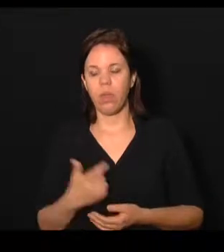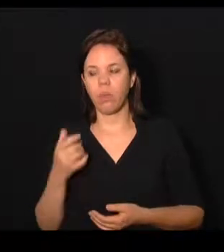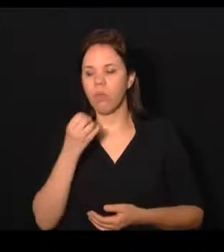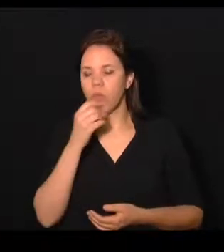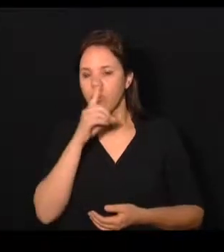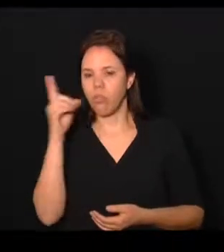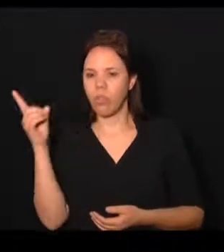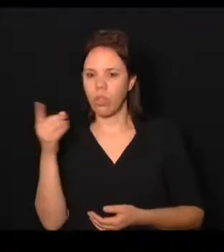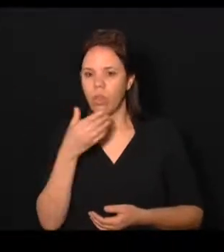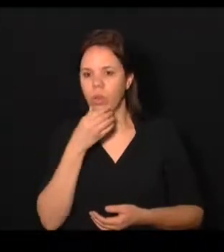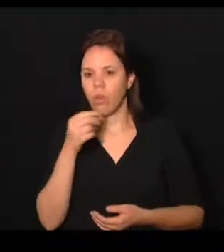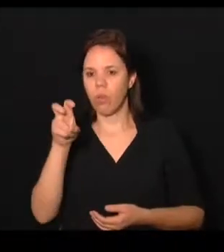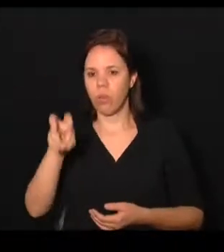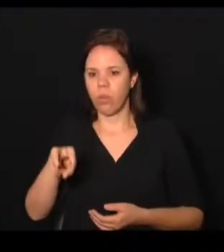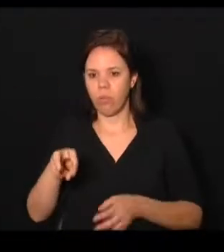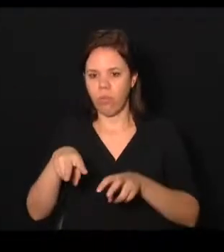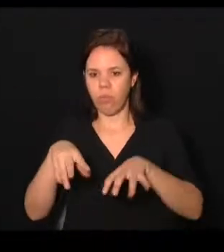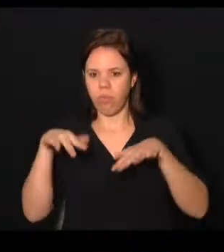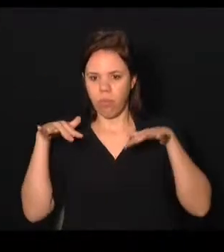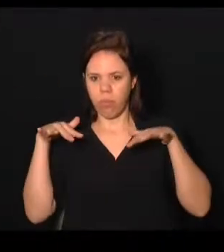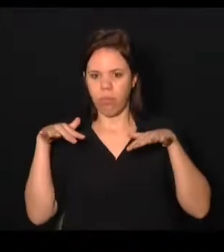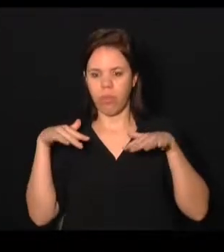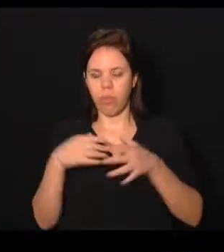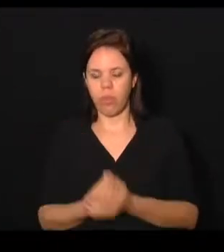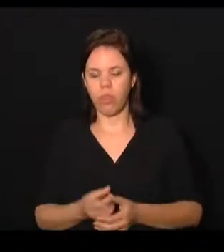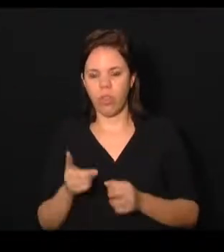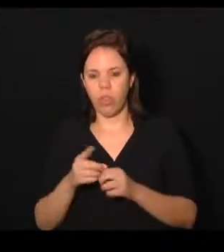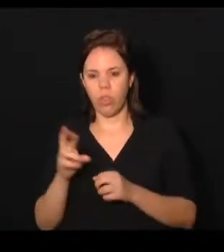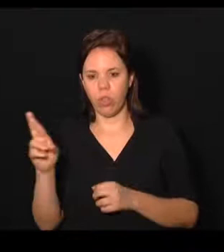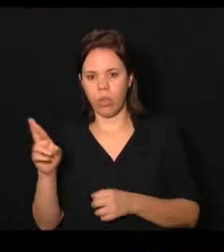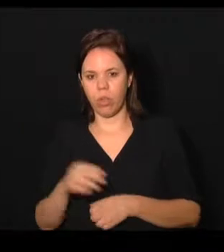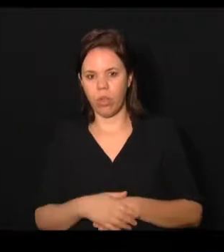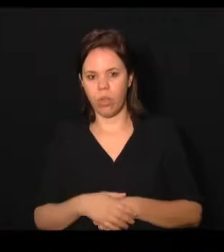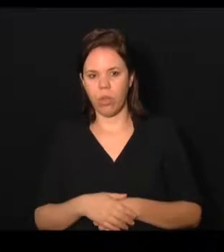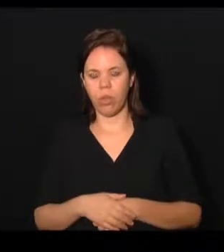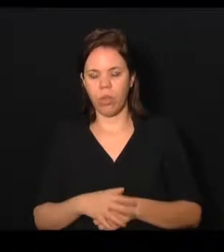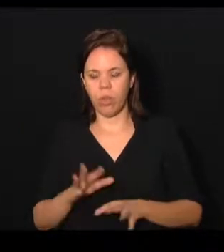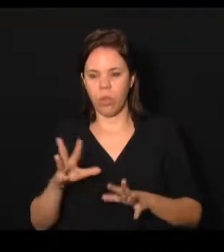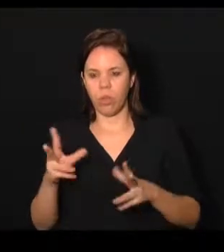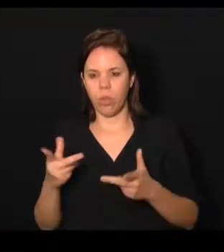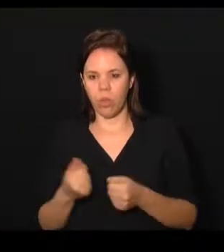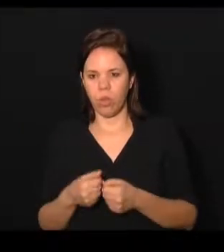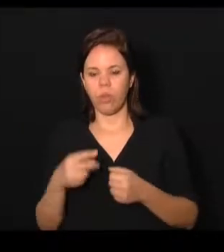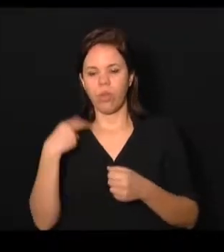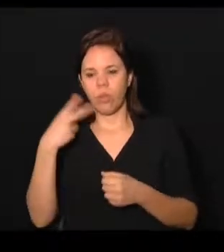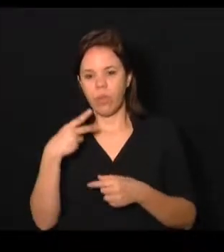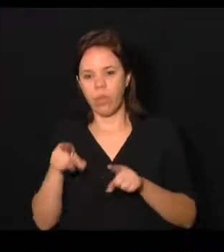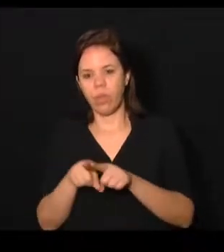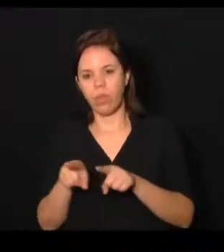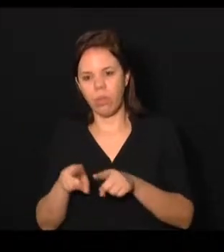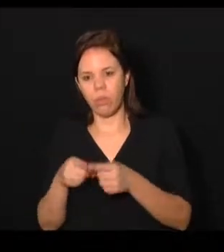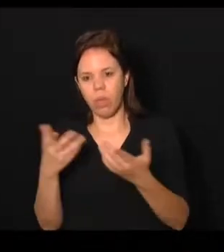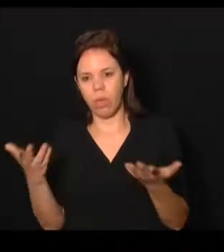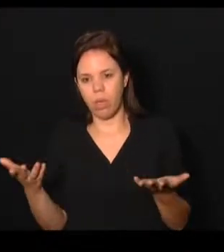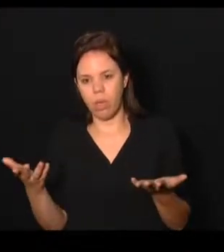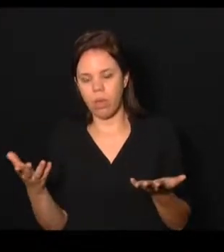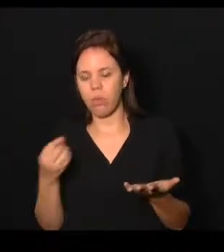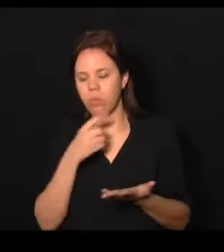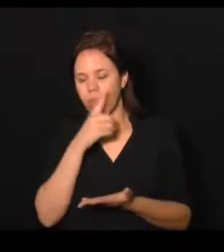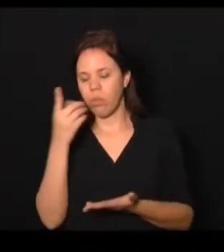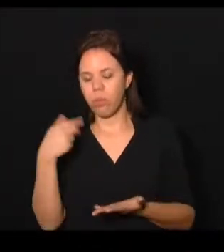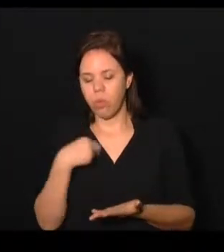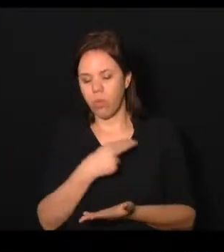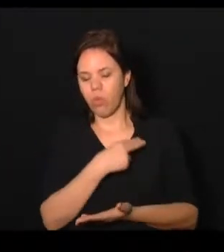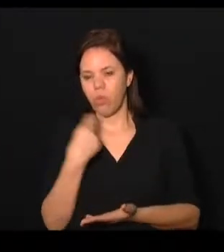dia, senhores, Dr. Rosner, Dr. Nelson e a doutora Cacira. O meu